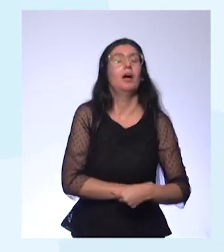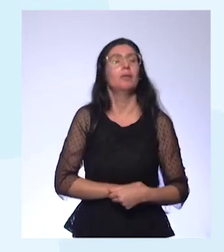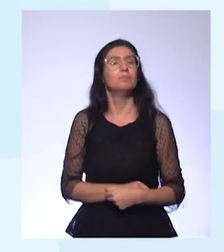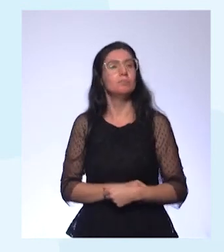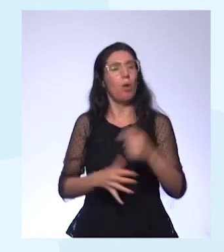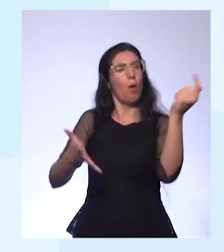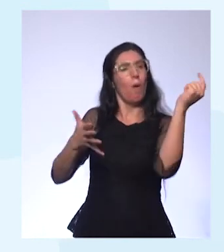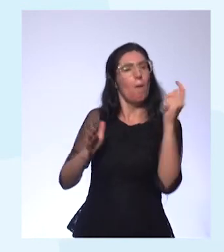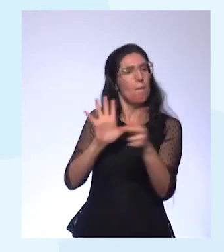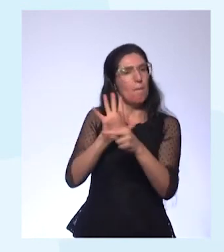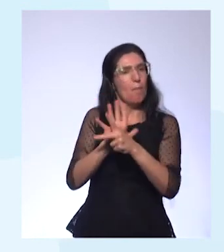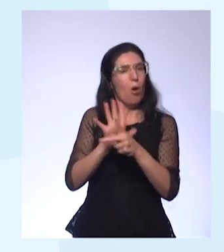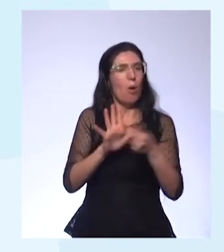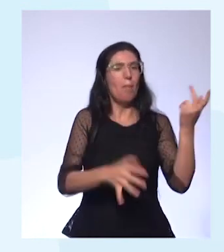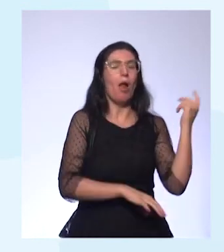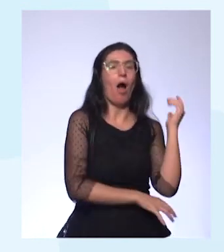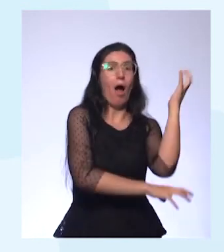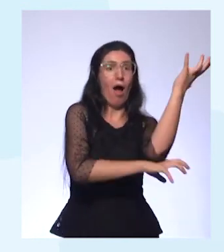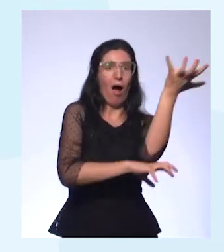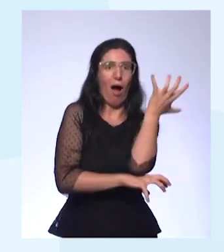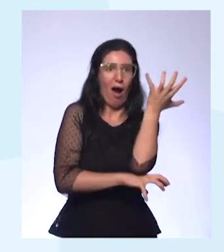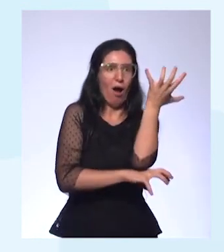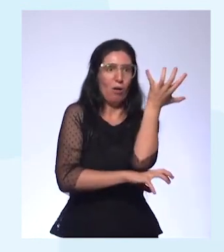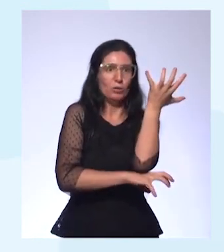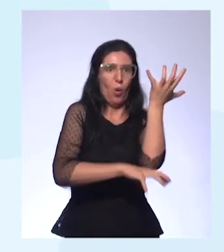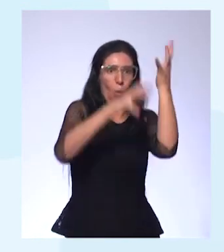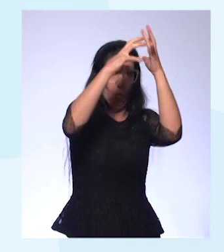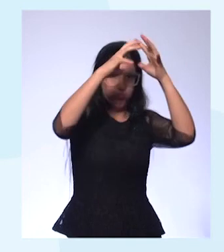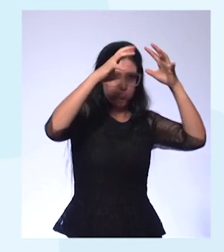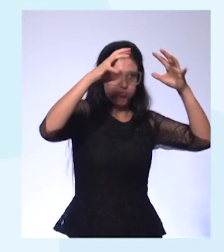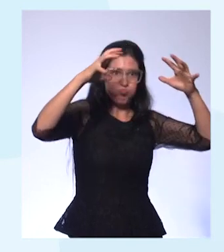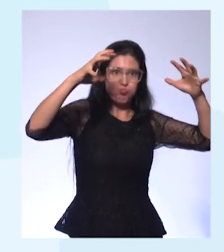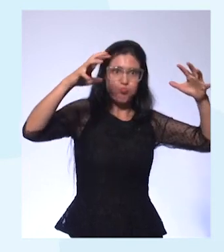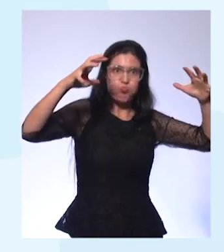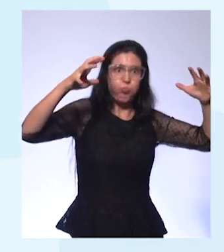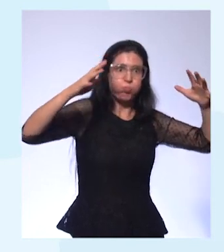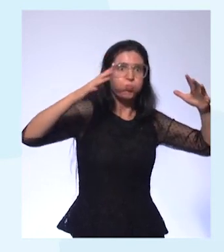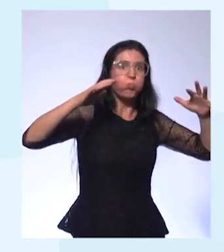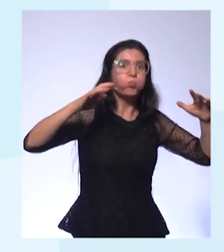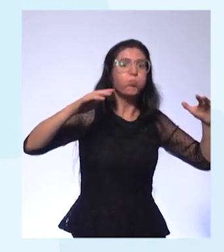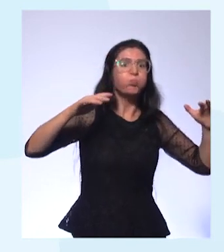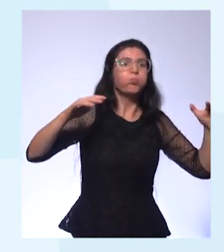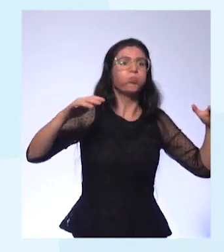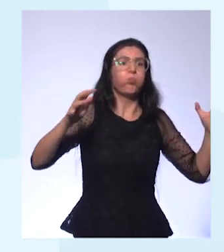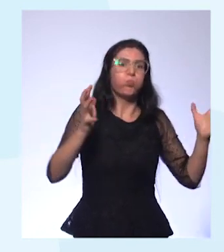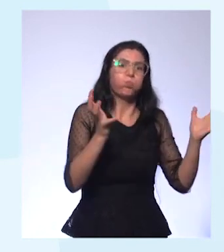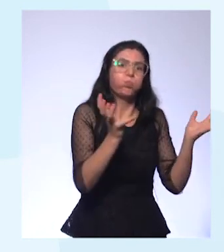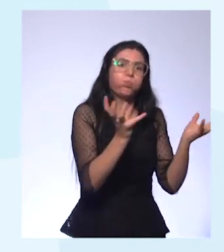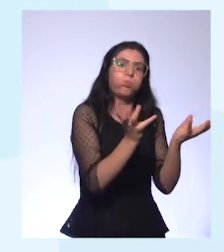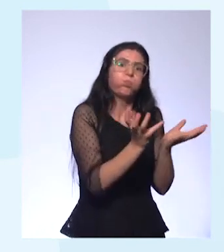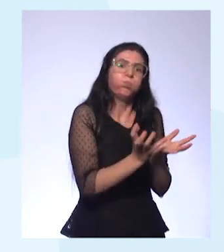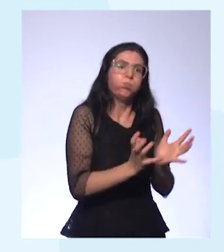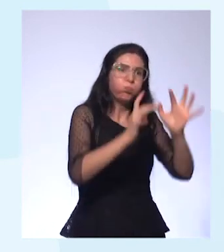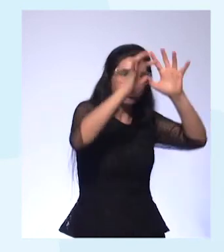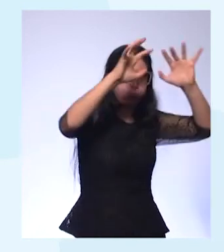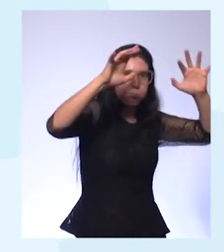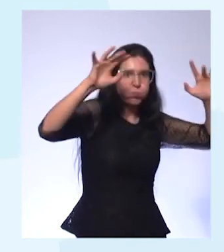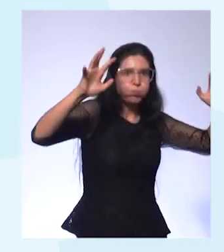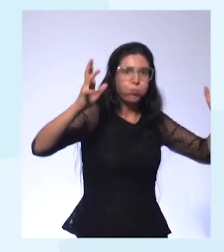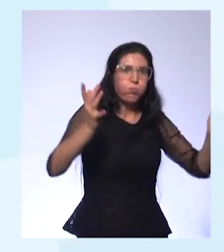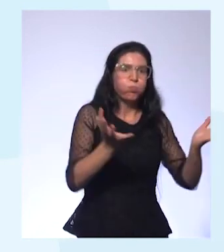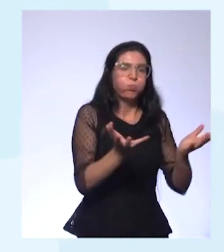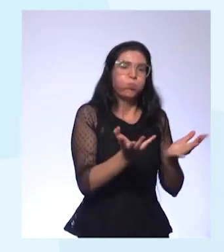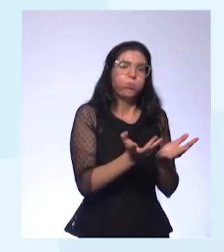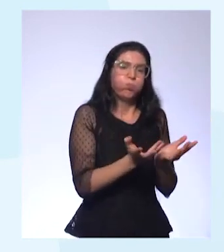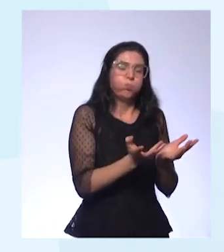né? As árvores são bastante esparçadas, né? Elas são bem espalhadas aí nas suas regiões, né? As savanas